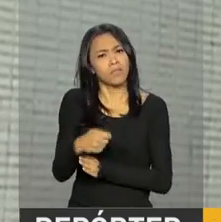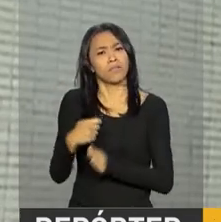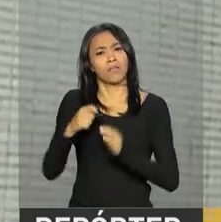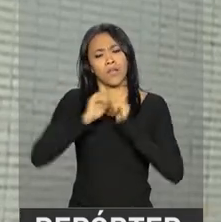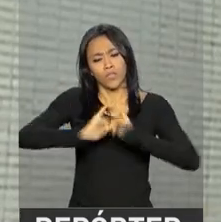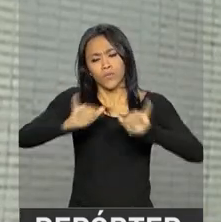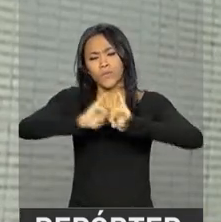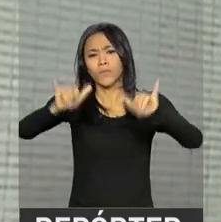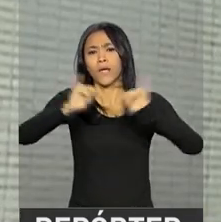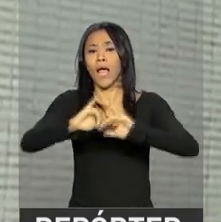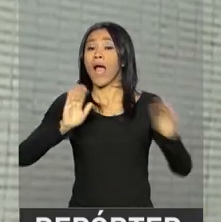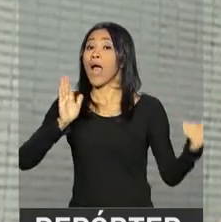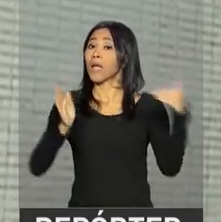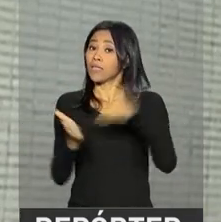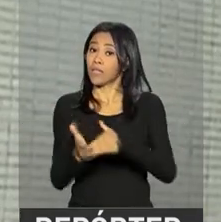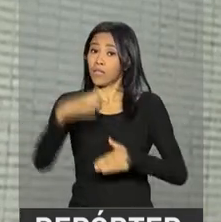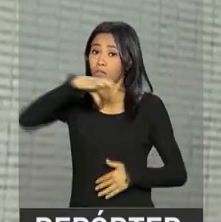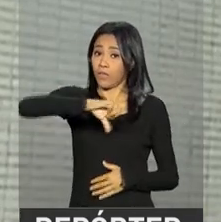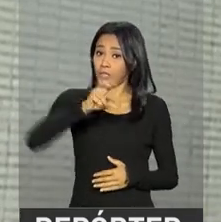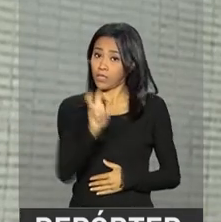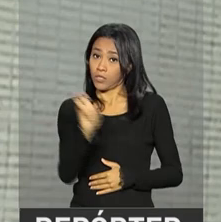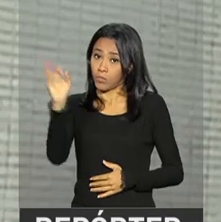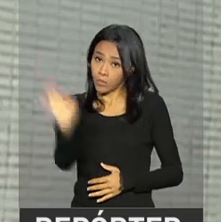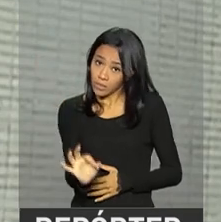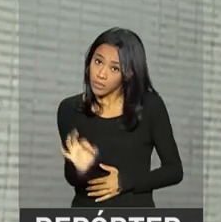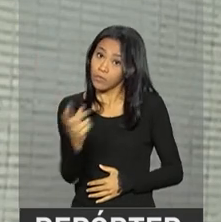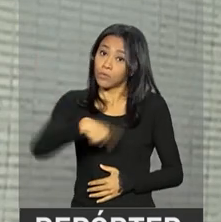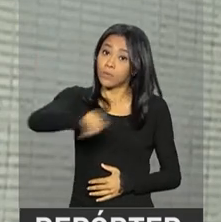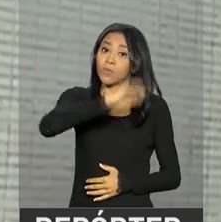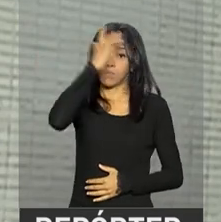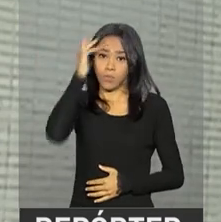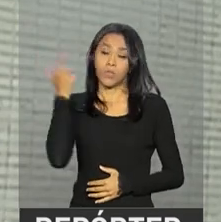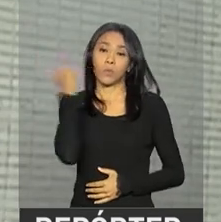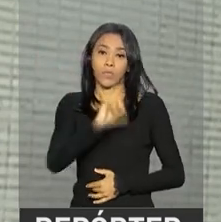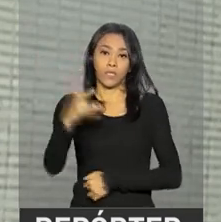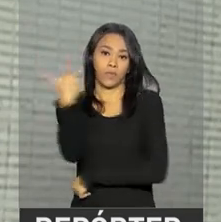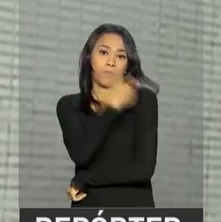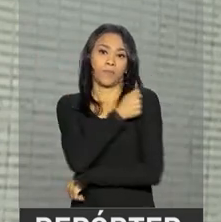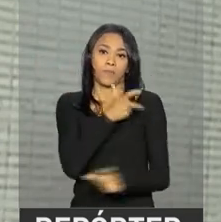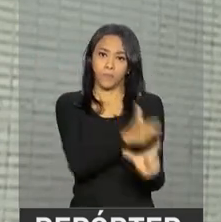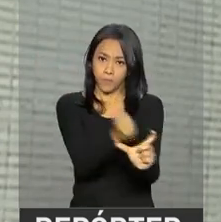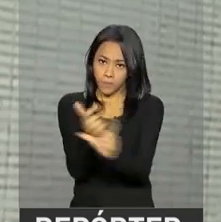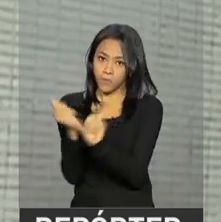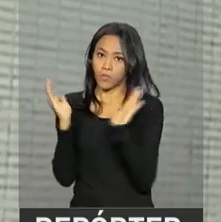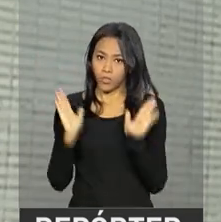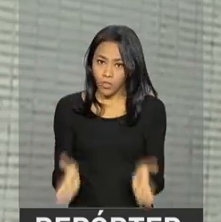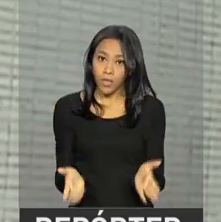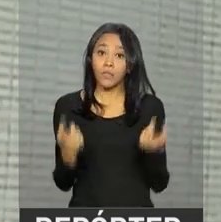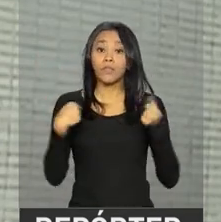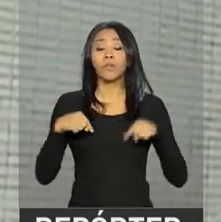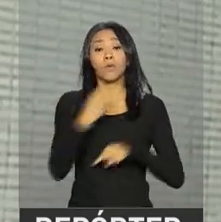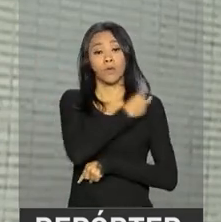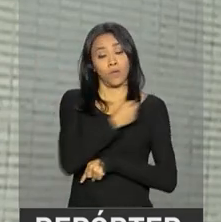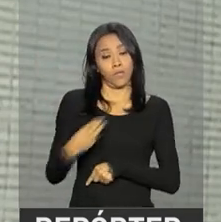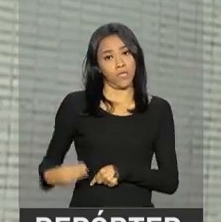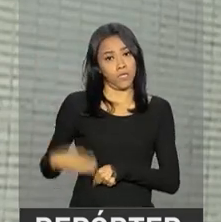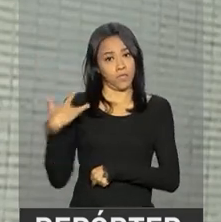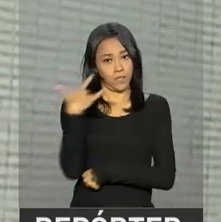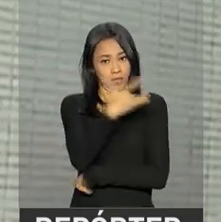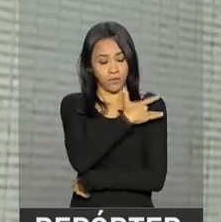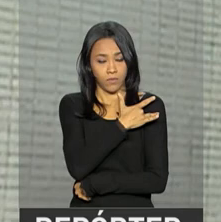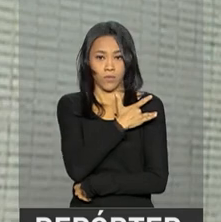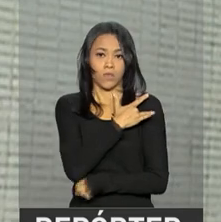que 95% do público-alvo seja imunizado. O ministro da Saúde, Ricardo Barros, descartou